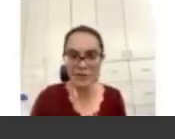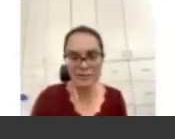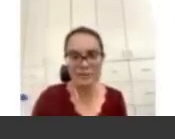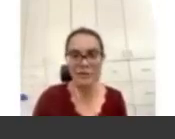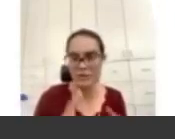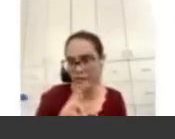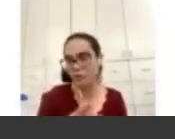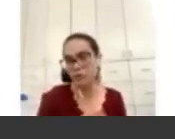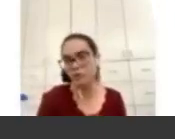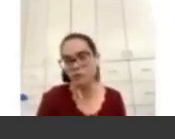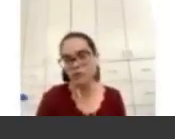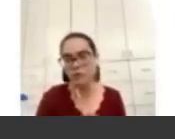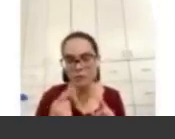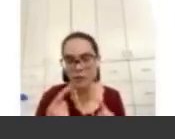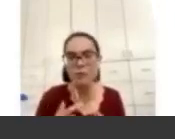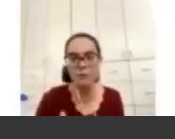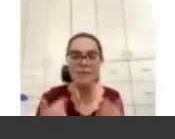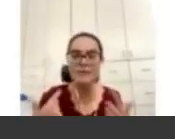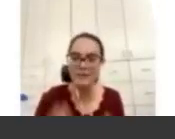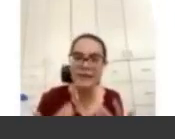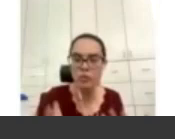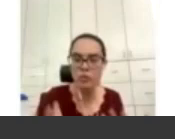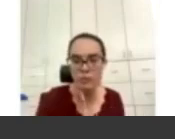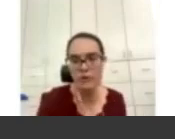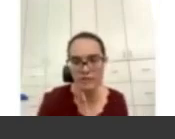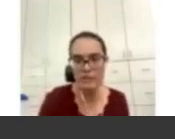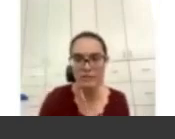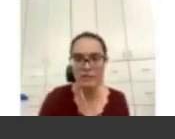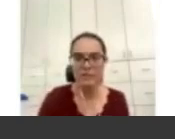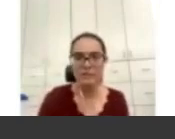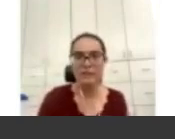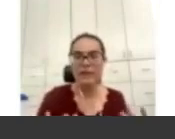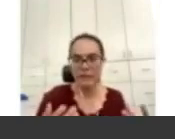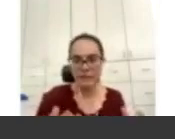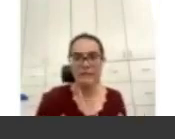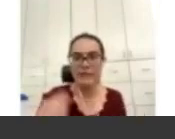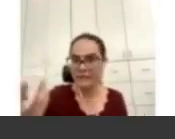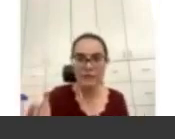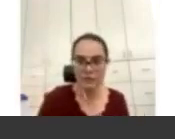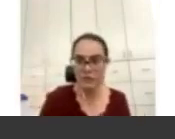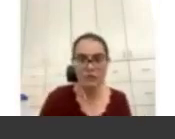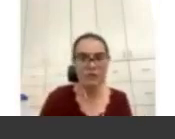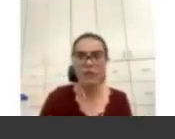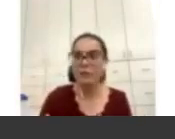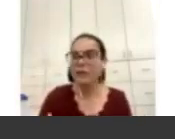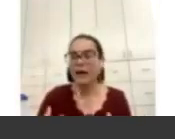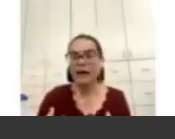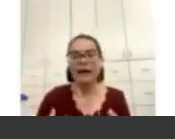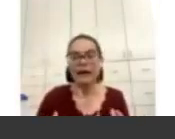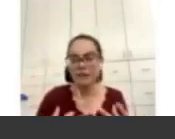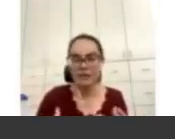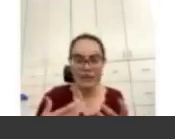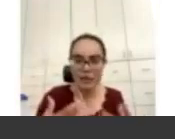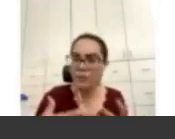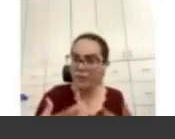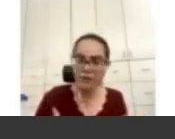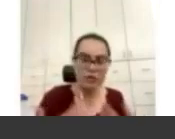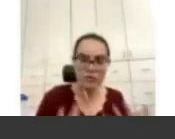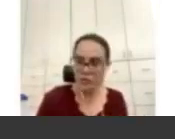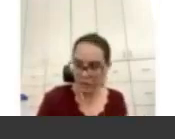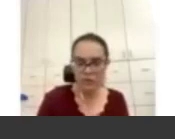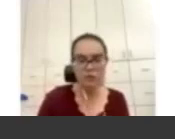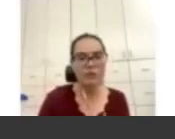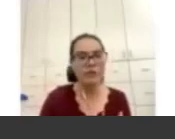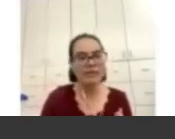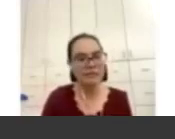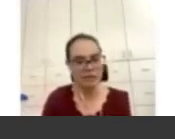da sumarização, eu acho que tem outros dois pontos. O primeiro ponto é pensar em monkeypox. Então, ele vem exatamente nisso. Então, a gente tem um grande